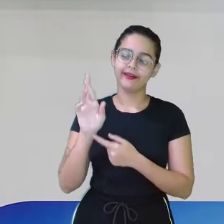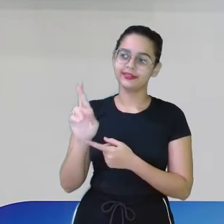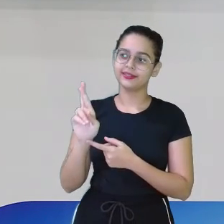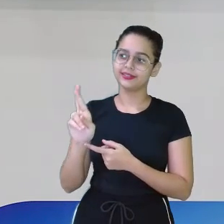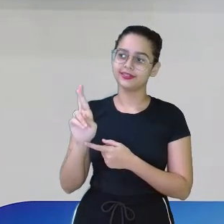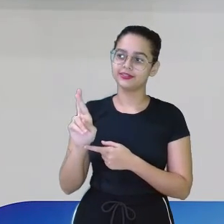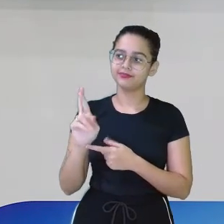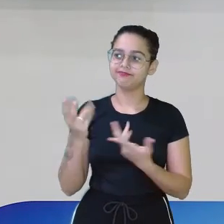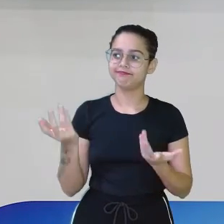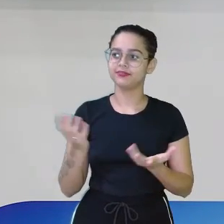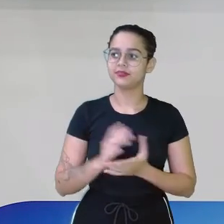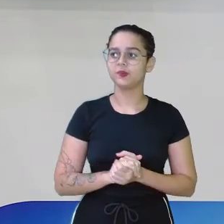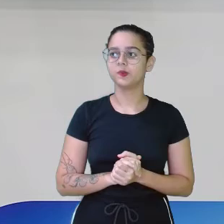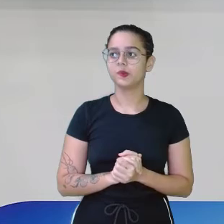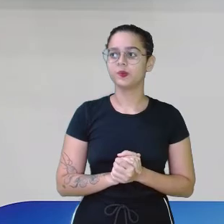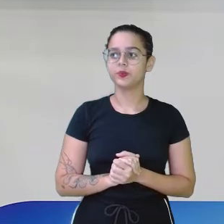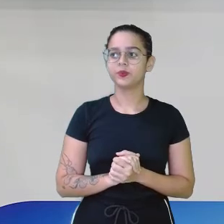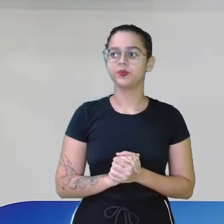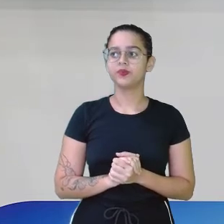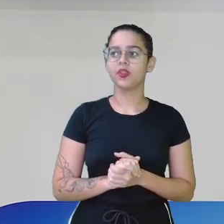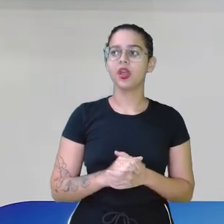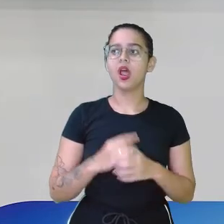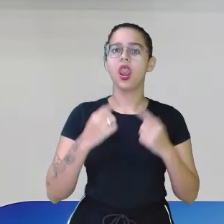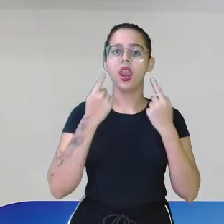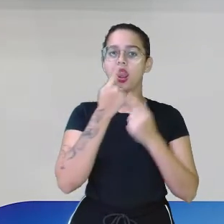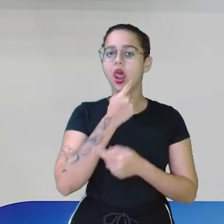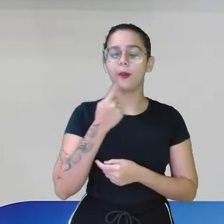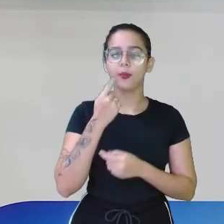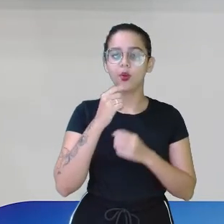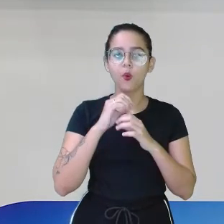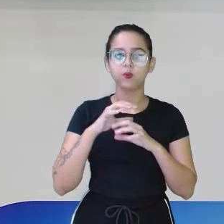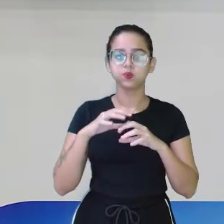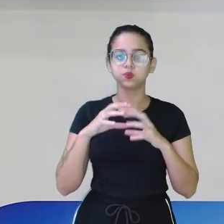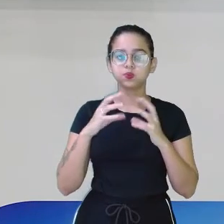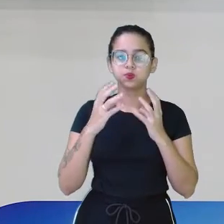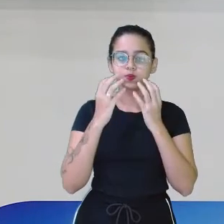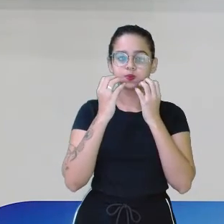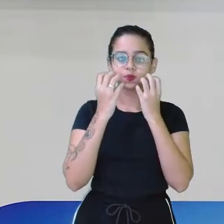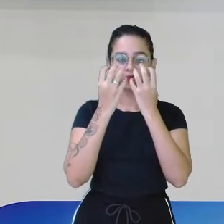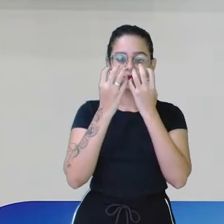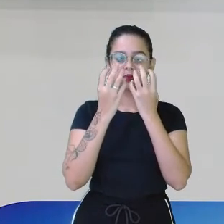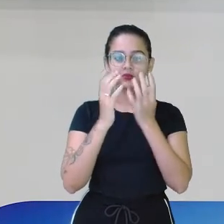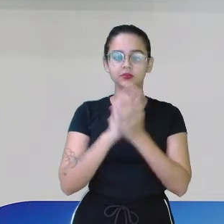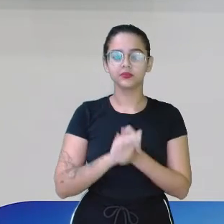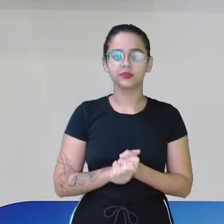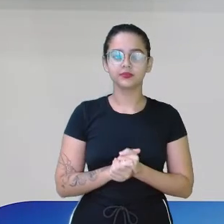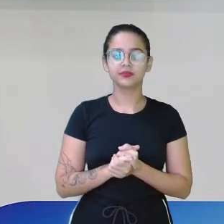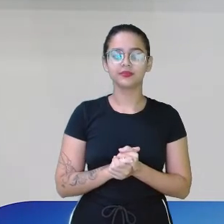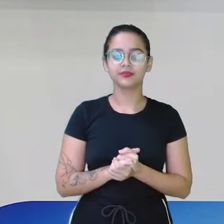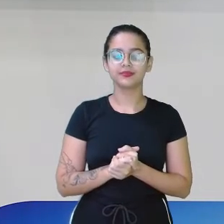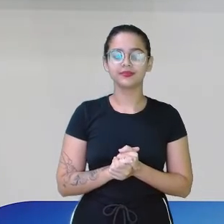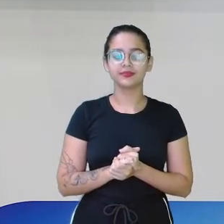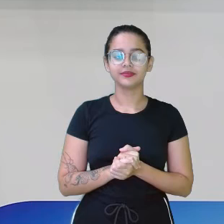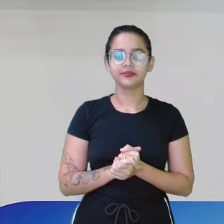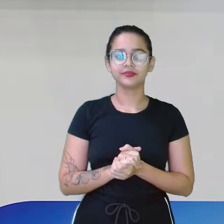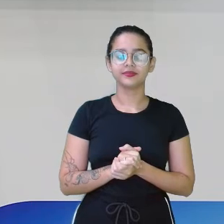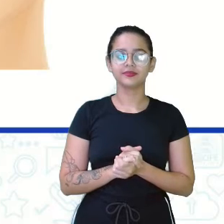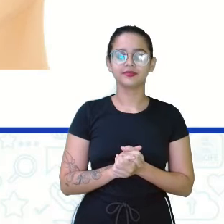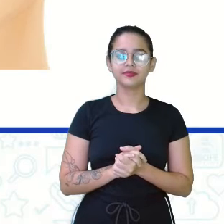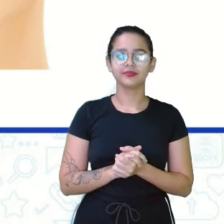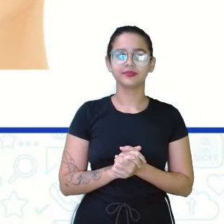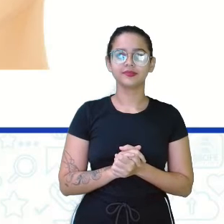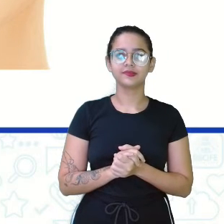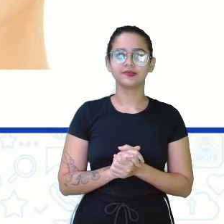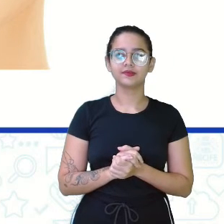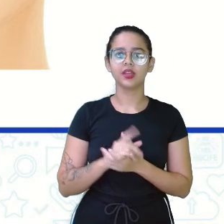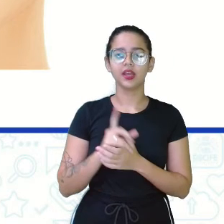viu? Digo mesmo, lábios mais grossos, carnudos, olha aí. Lábios grossos,